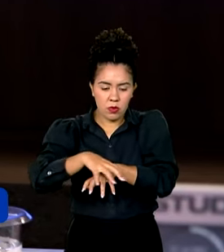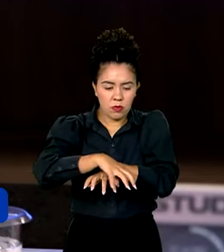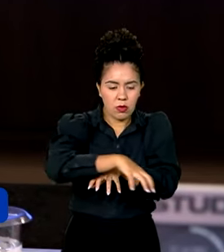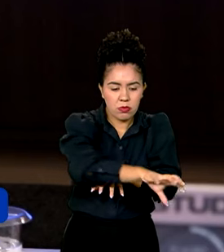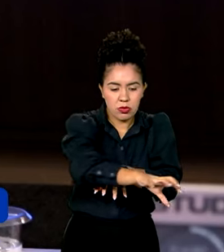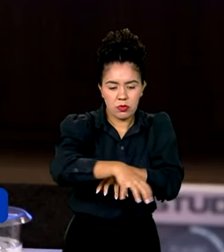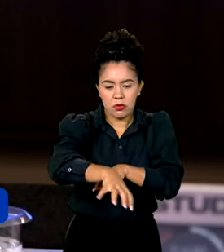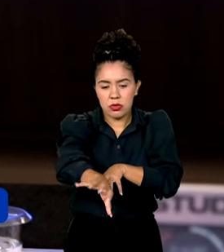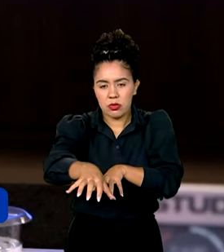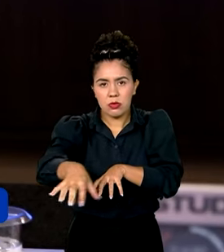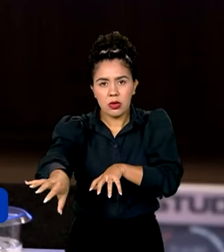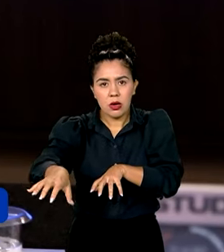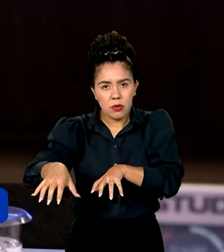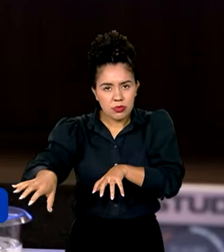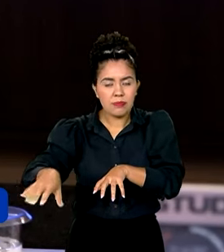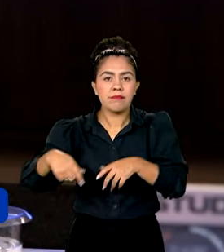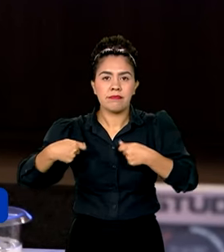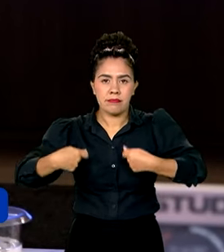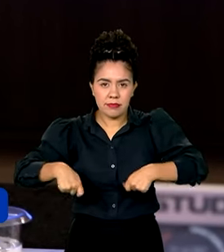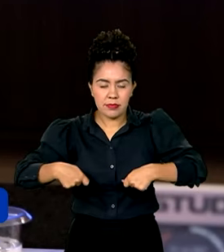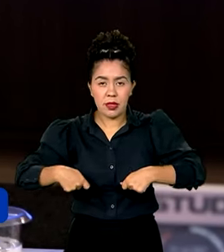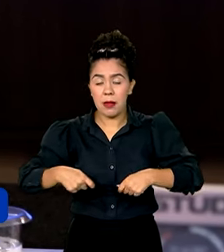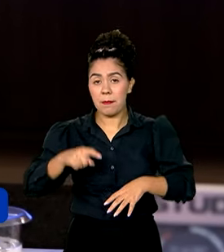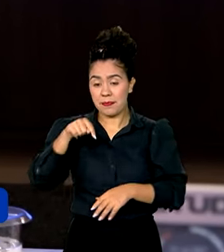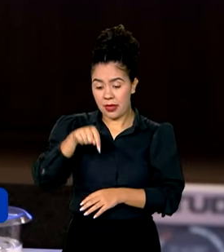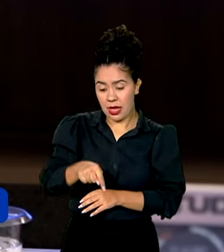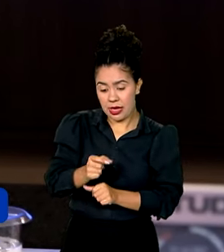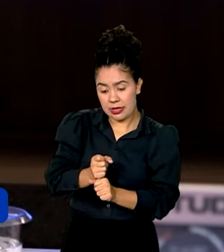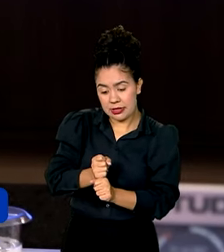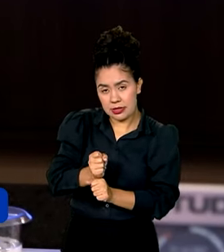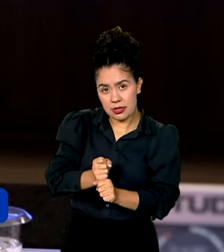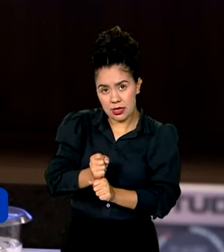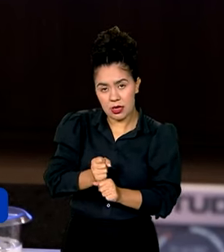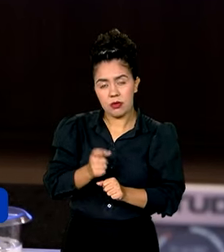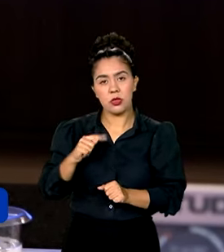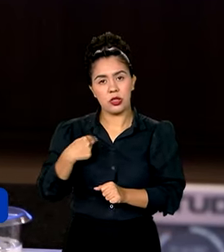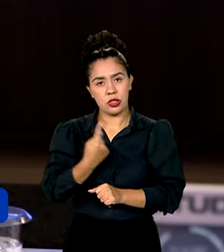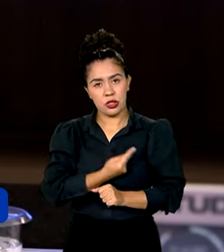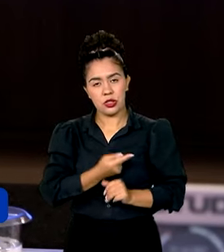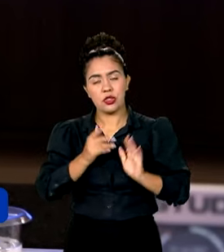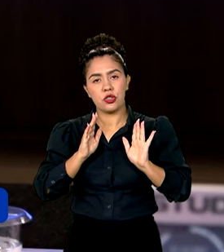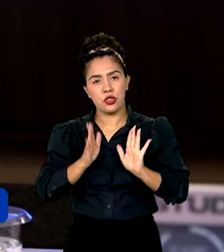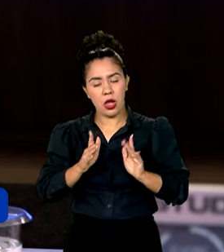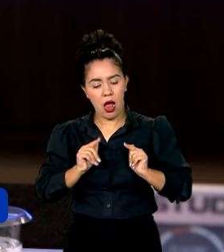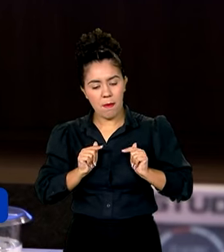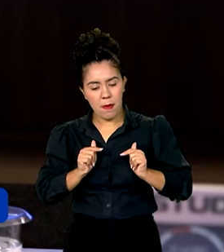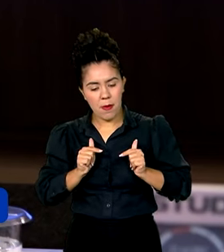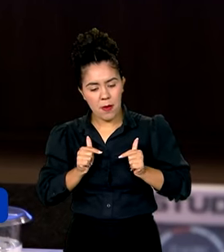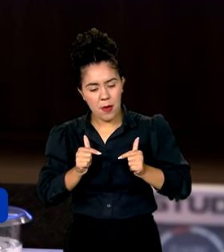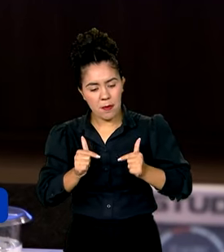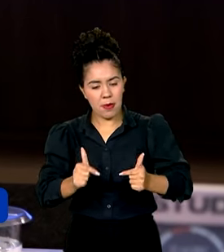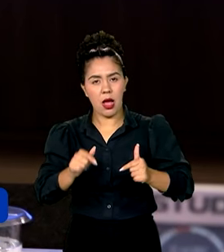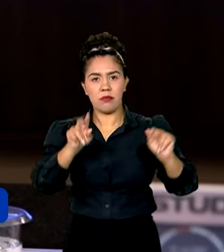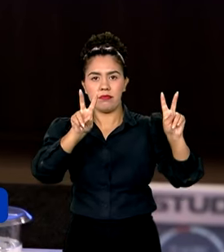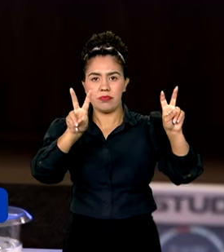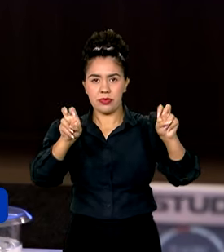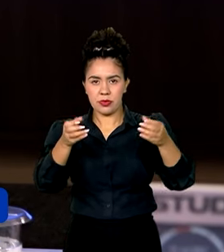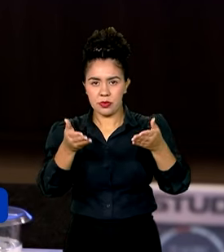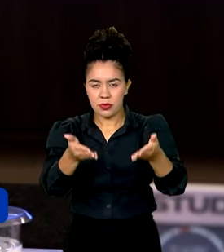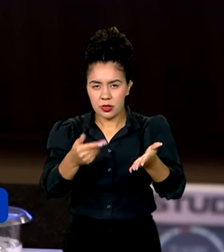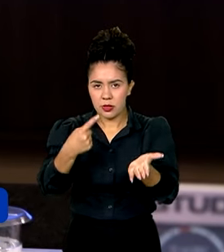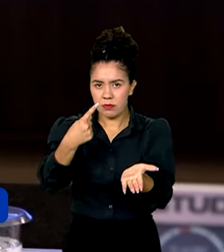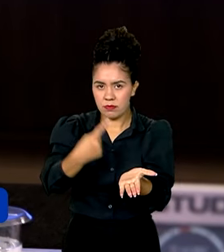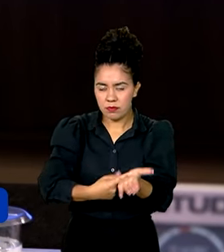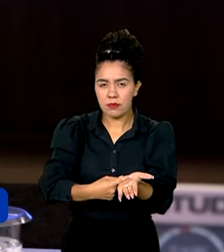interministerial e para esse ano nós já temos trabalhado como eu disse nessa agenda e nós já